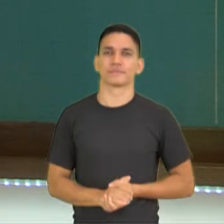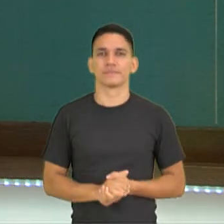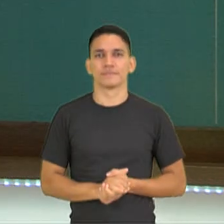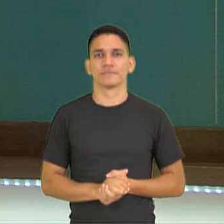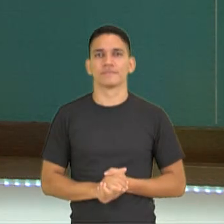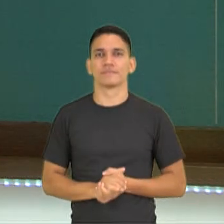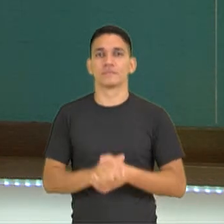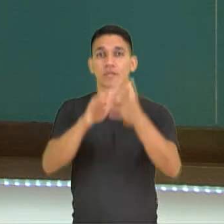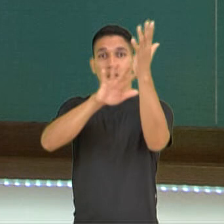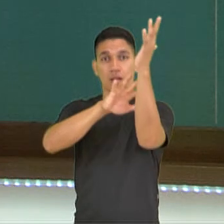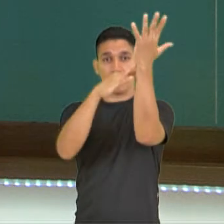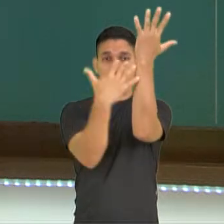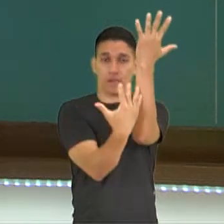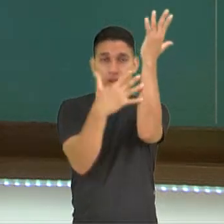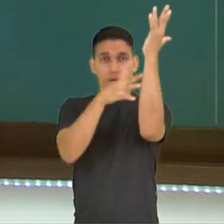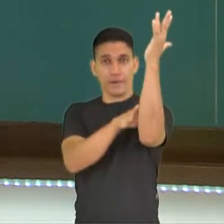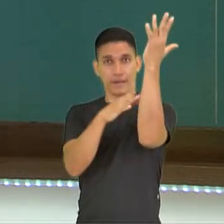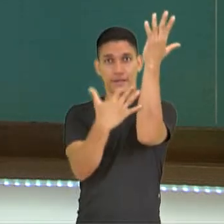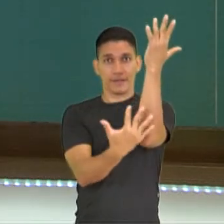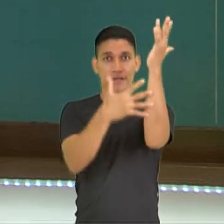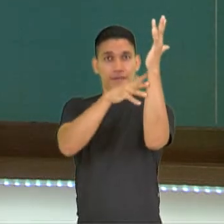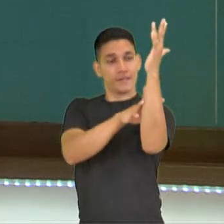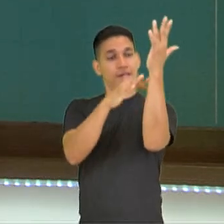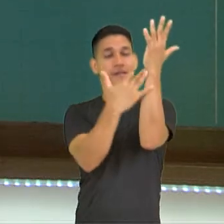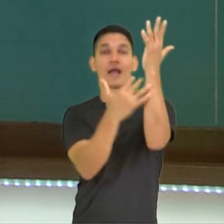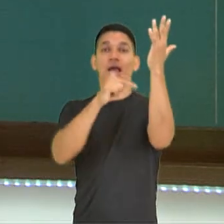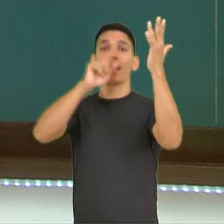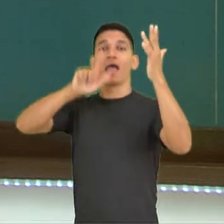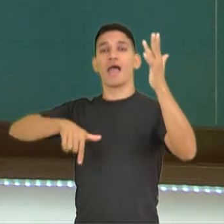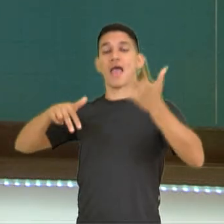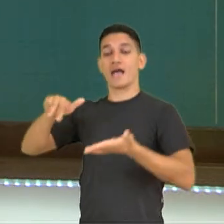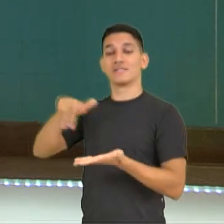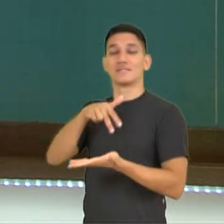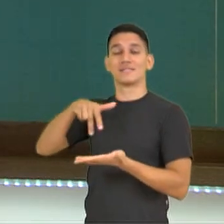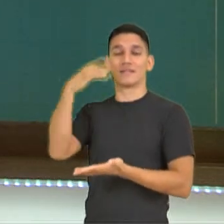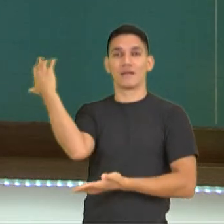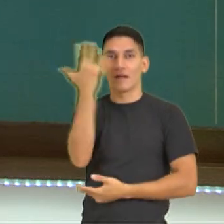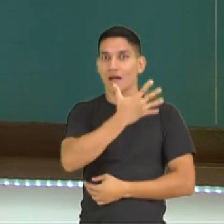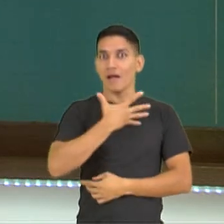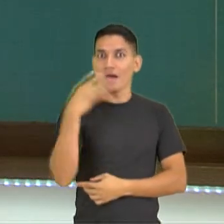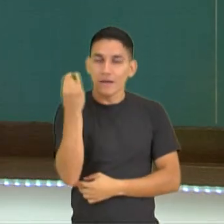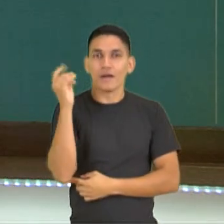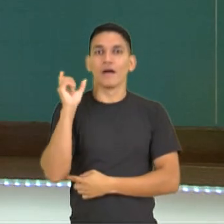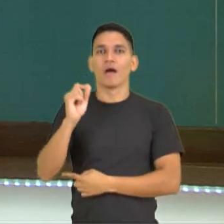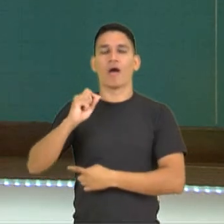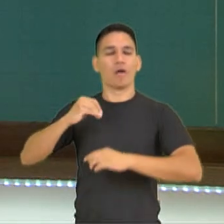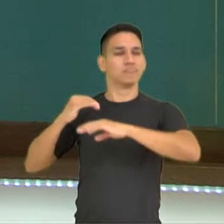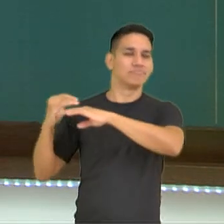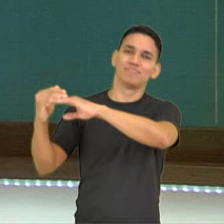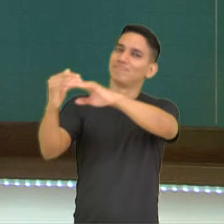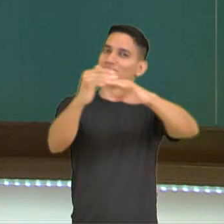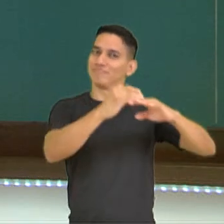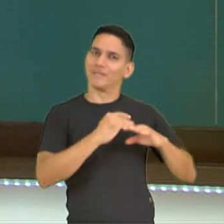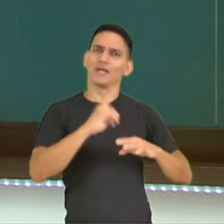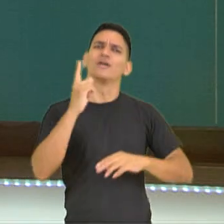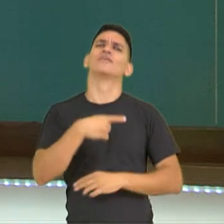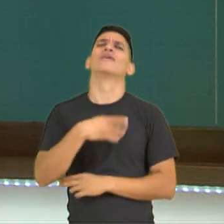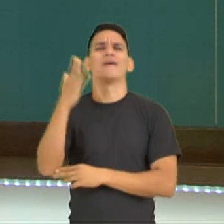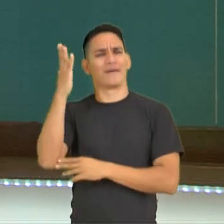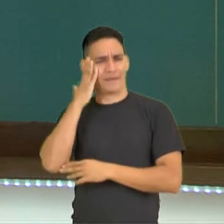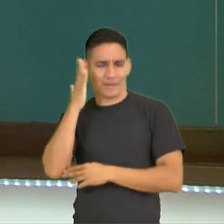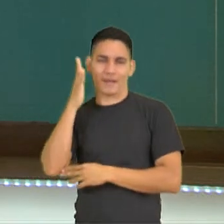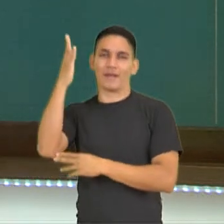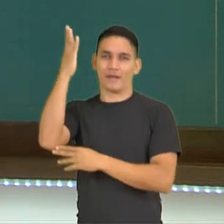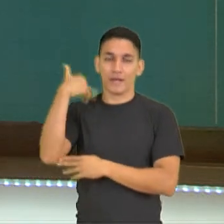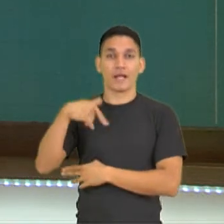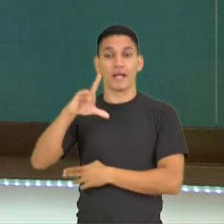Pau de fitas, uma dança muito bela, que é considerada uma dança universal. Nós temos o pau de fita